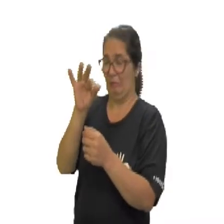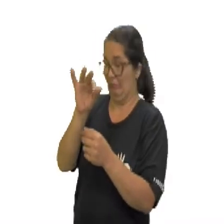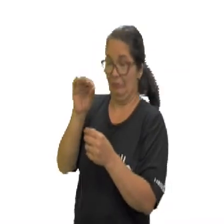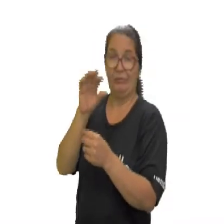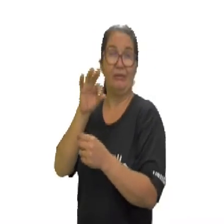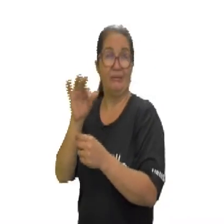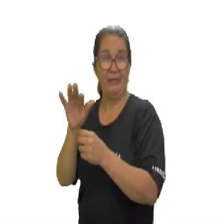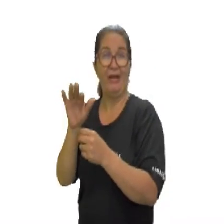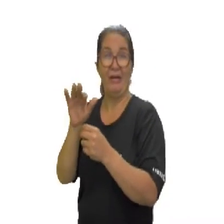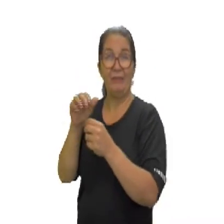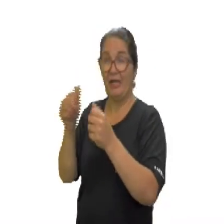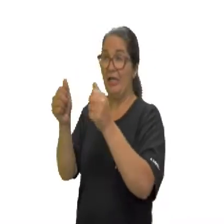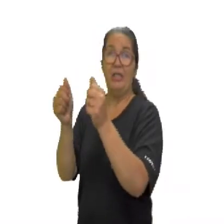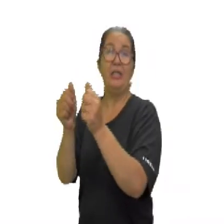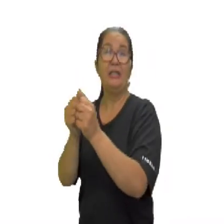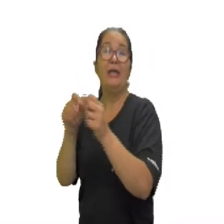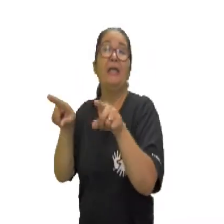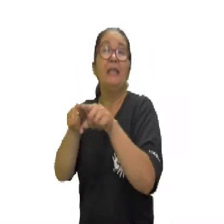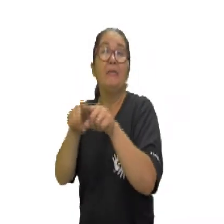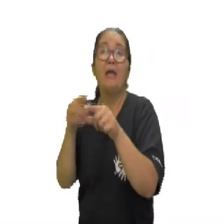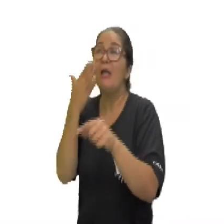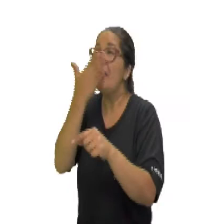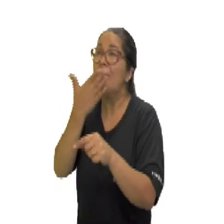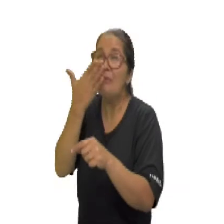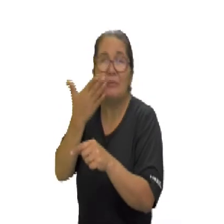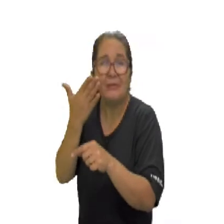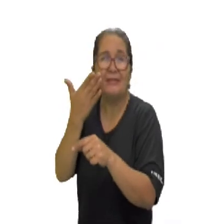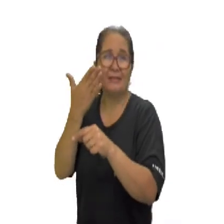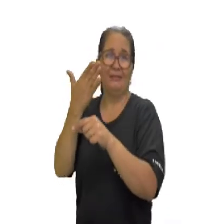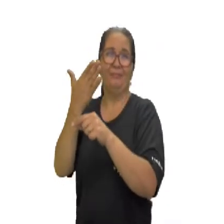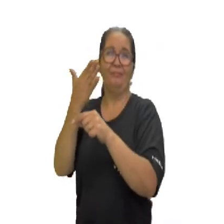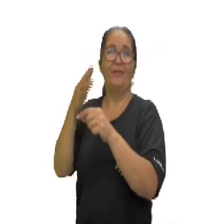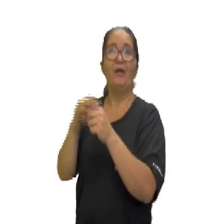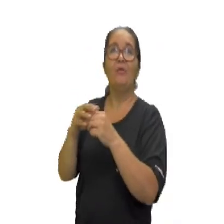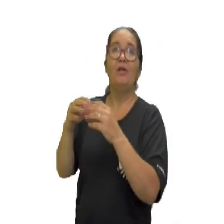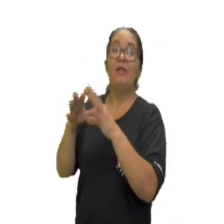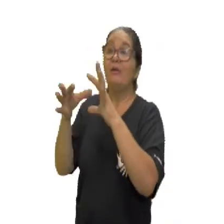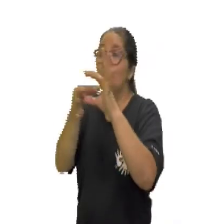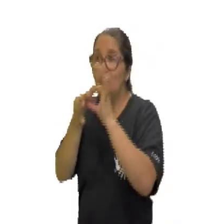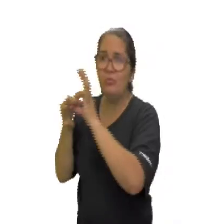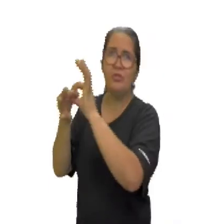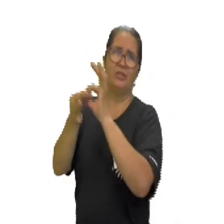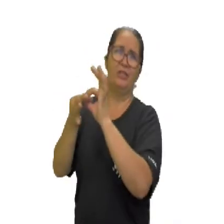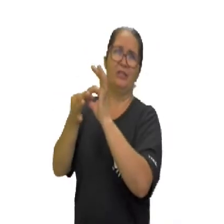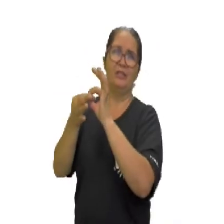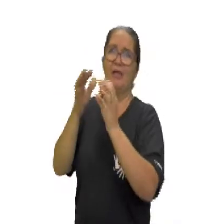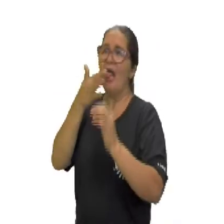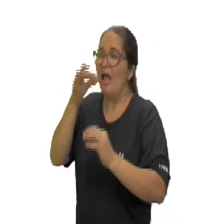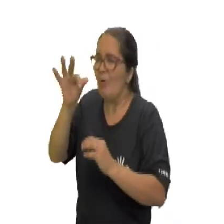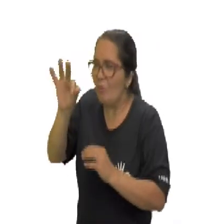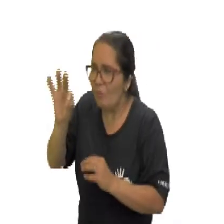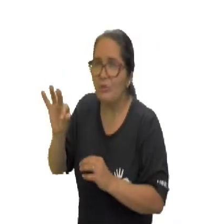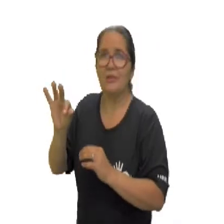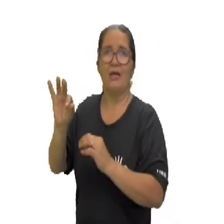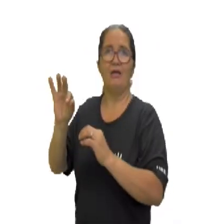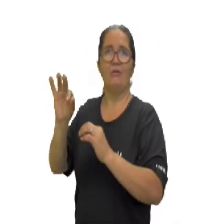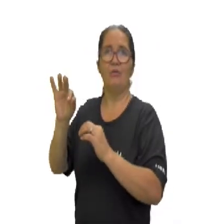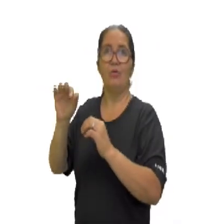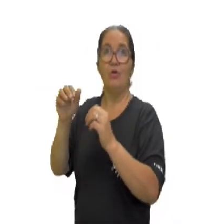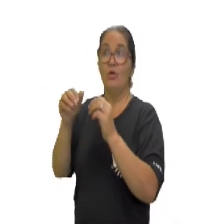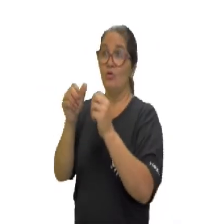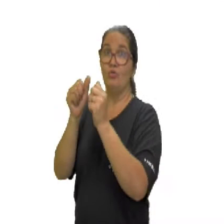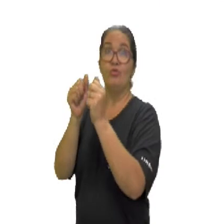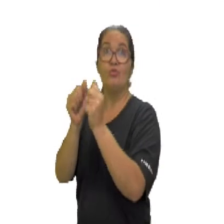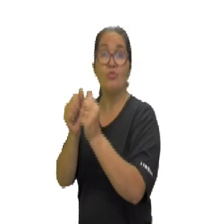com água doce. E essa junção, onde as coisas não estão muito bem definidas, é que a gente chama de